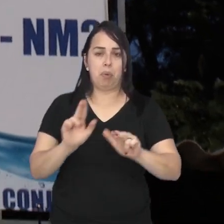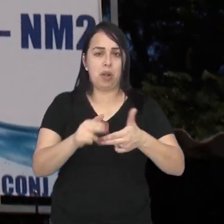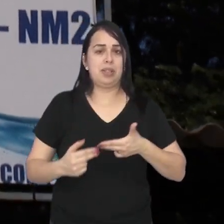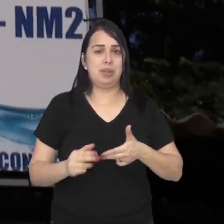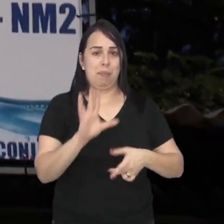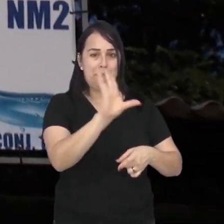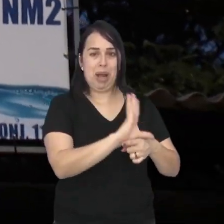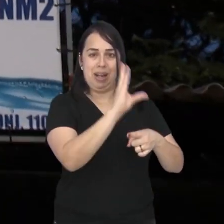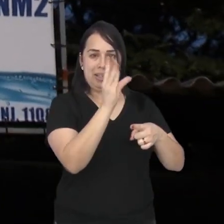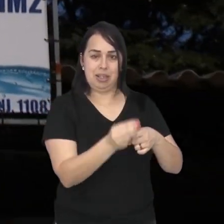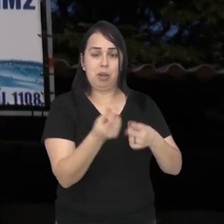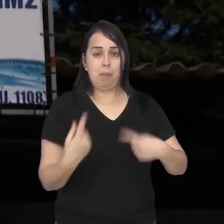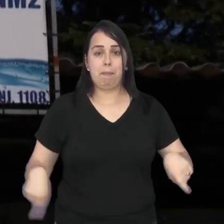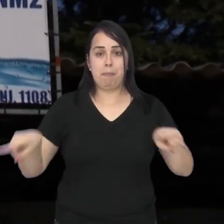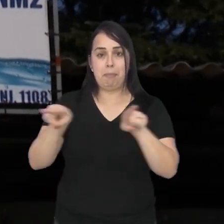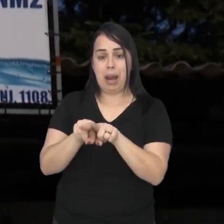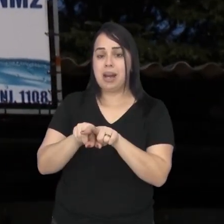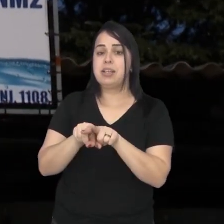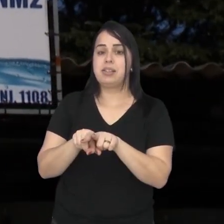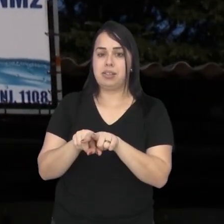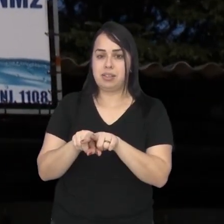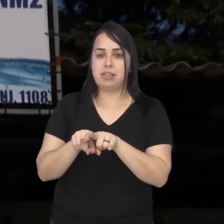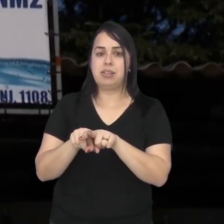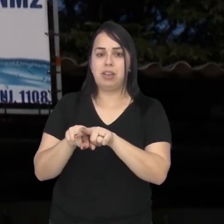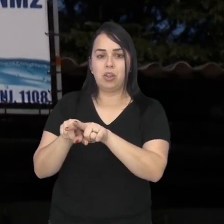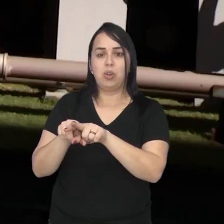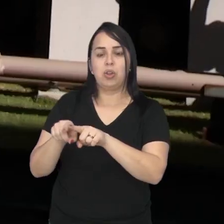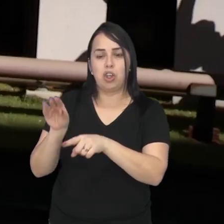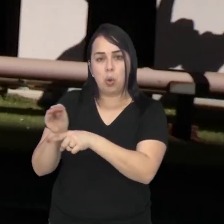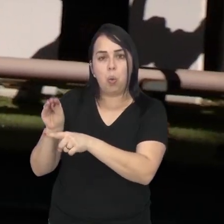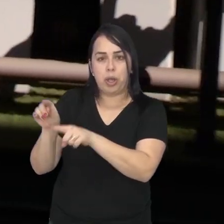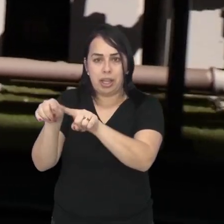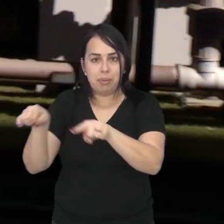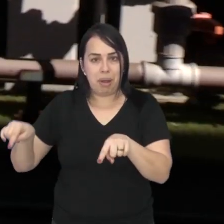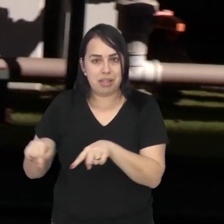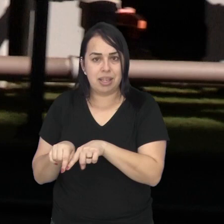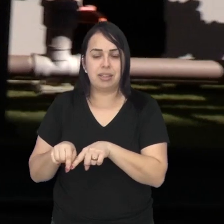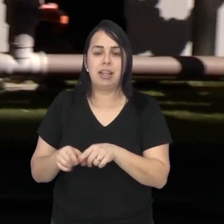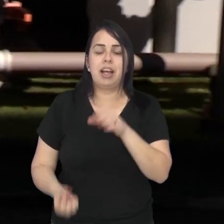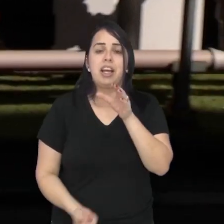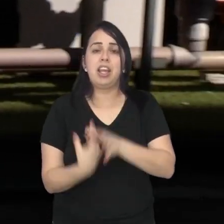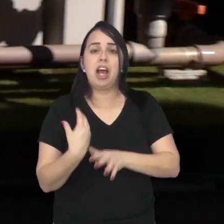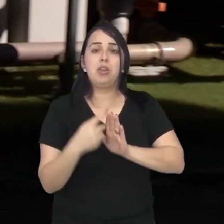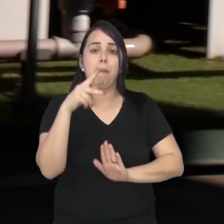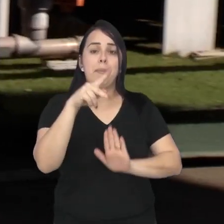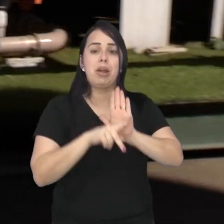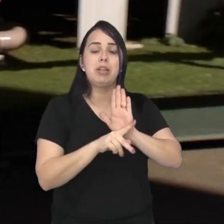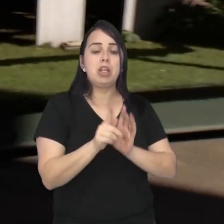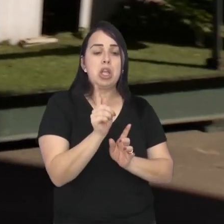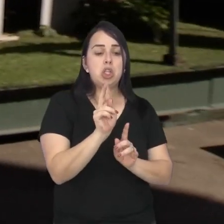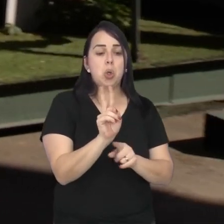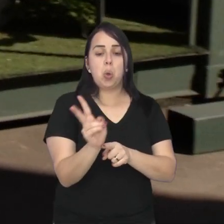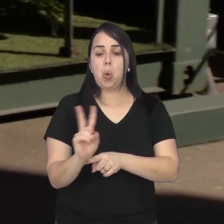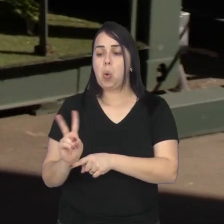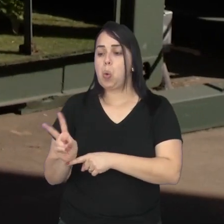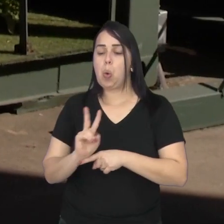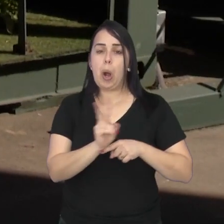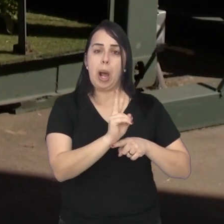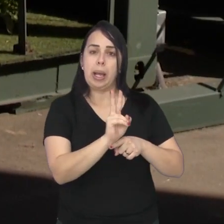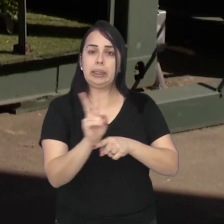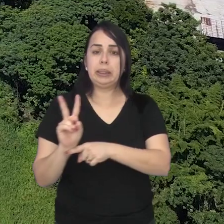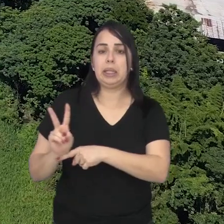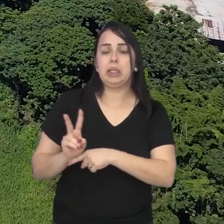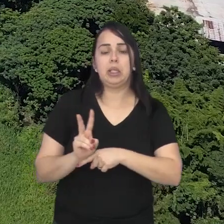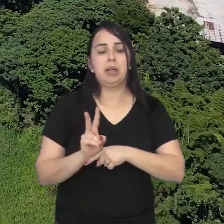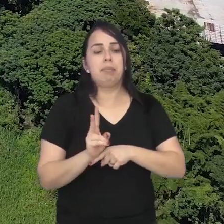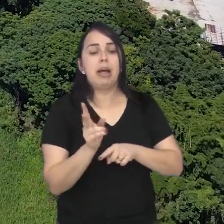Parque Tecnológico, em parceria com o Comitê de Bacias, está desenvolvendo um projeto de monitoramento de perdas de